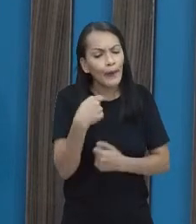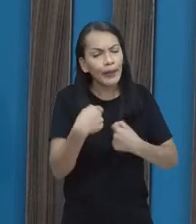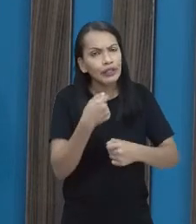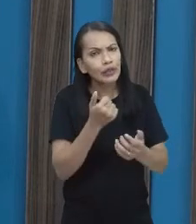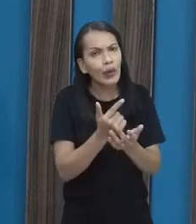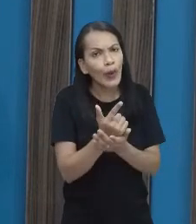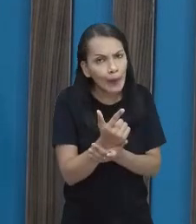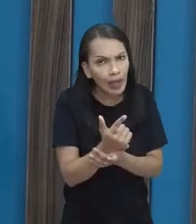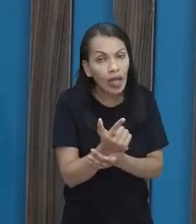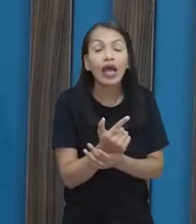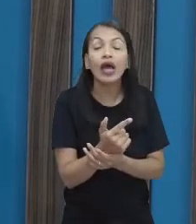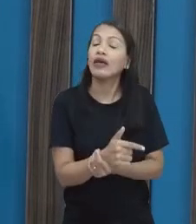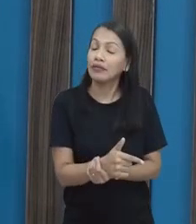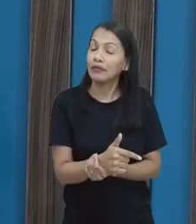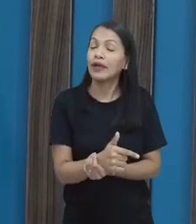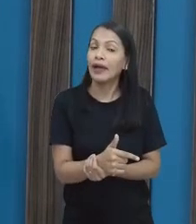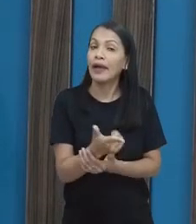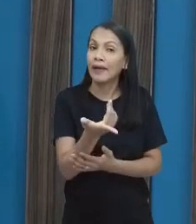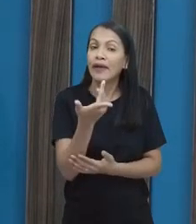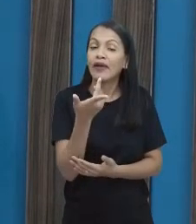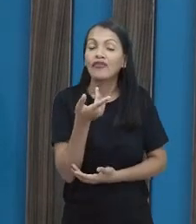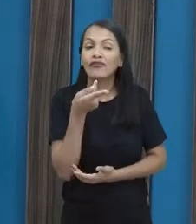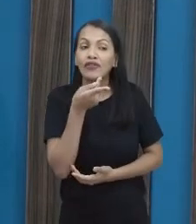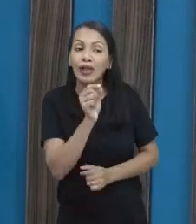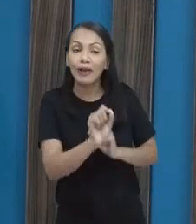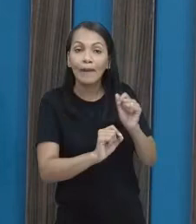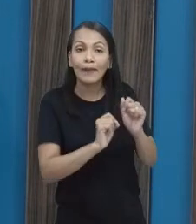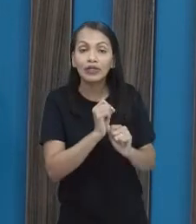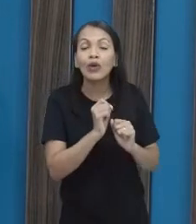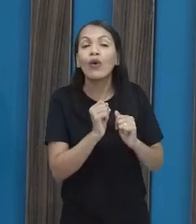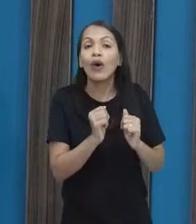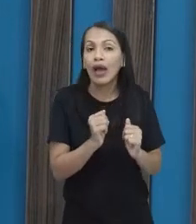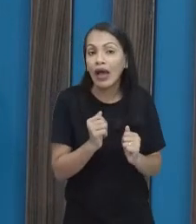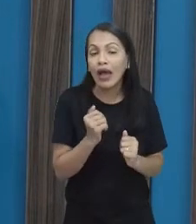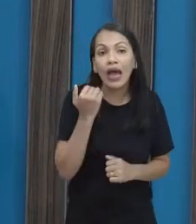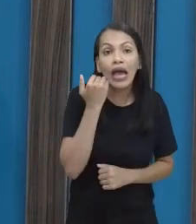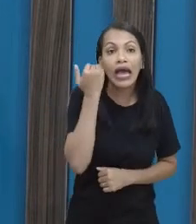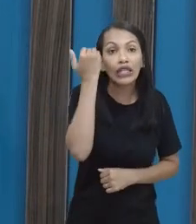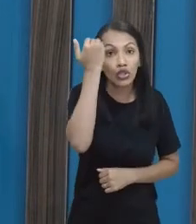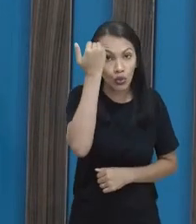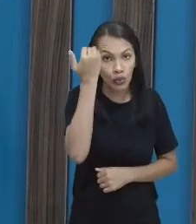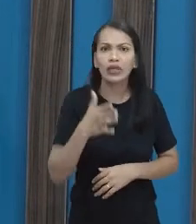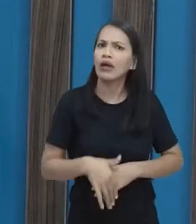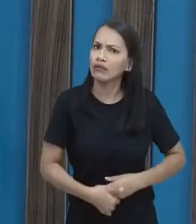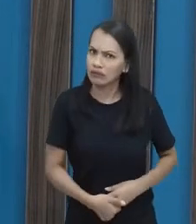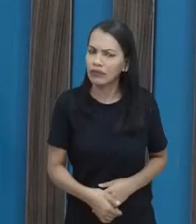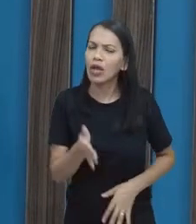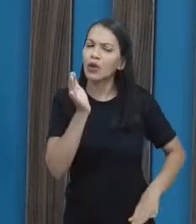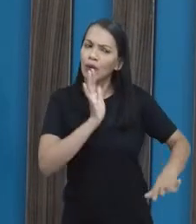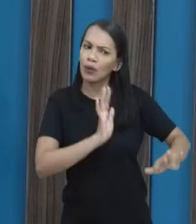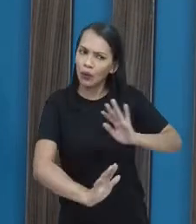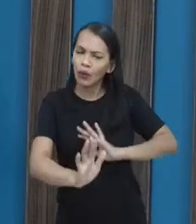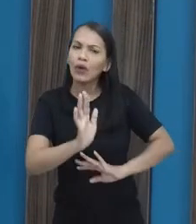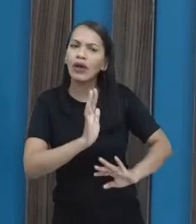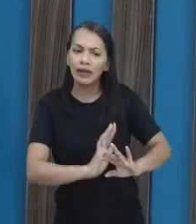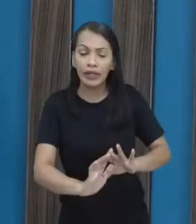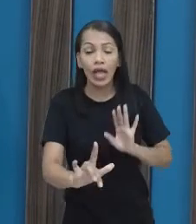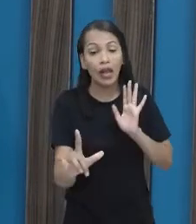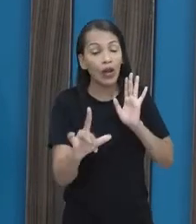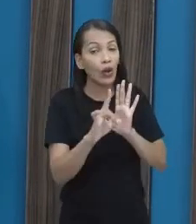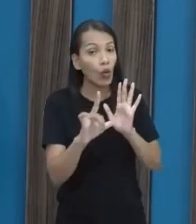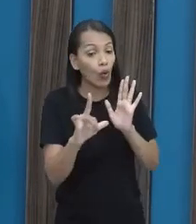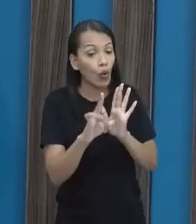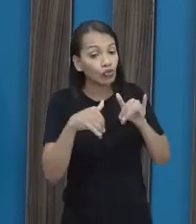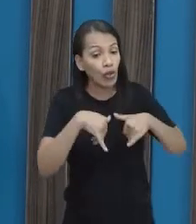como a professora Carol está me questionando, então a gente às vezes tem cuidado, porque às vezes as lojas, os supermercados colocam,